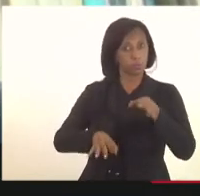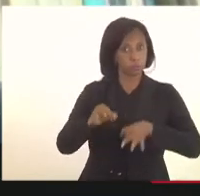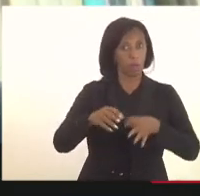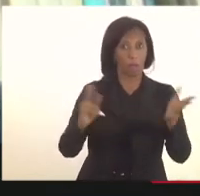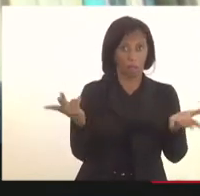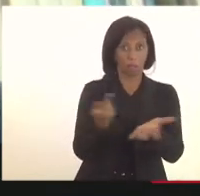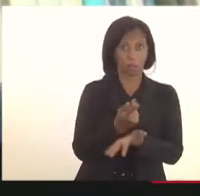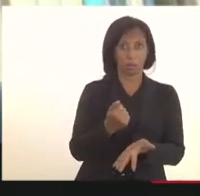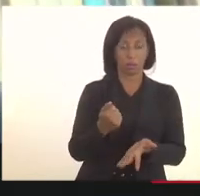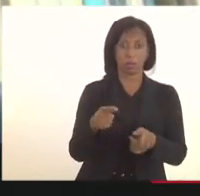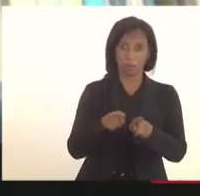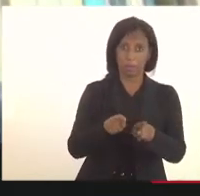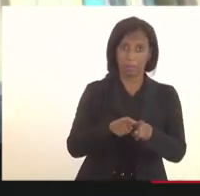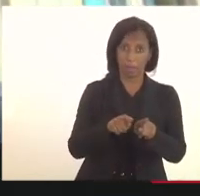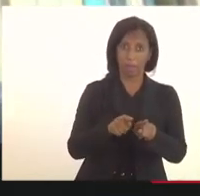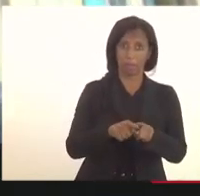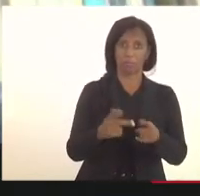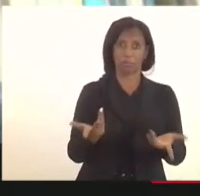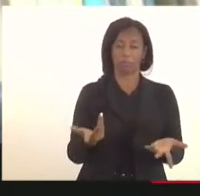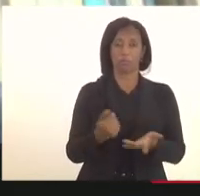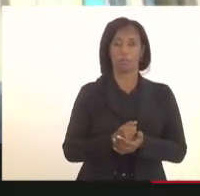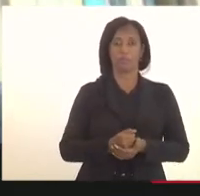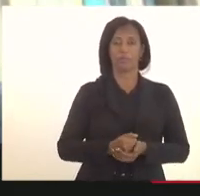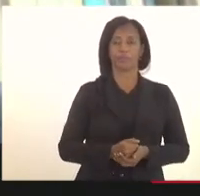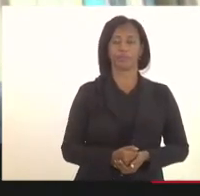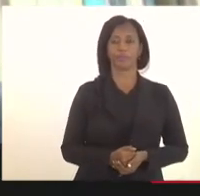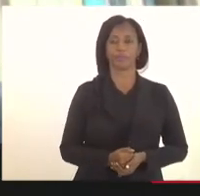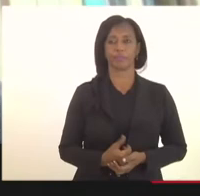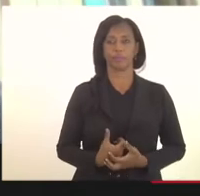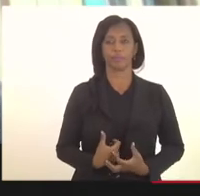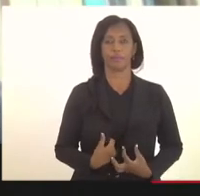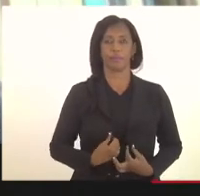realiza ainda, né, depósitos judiciais em relação